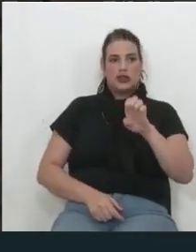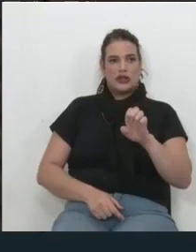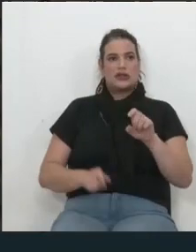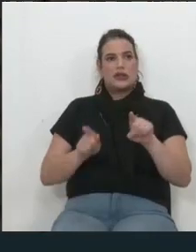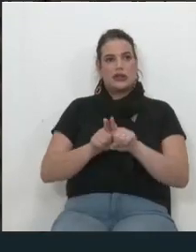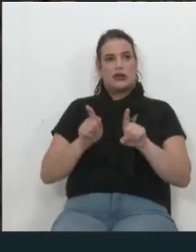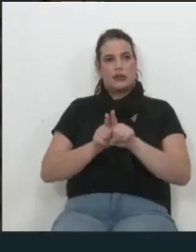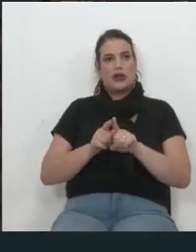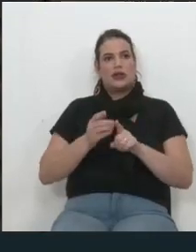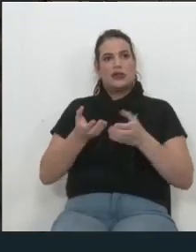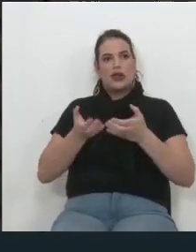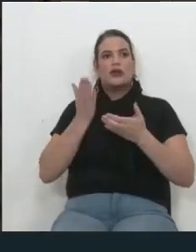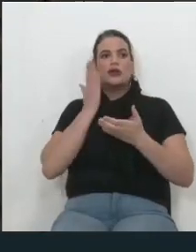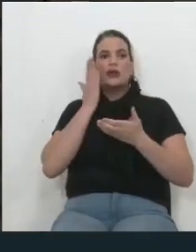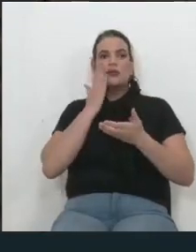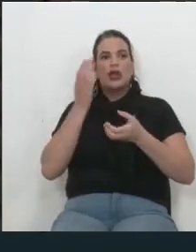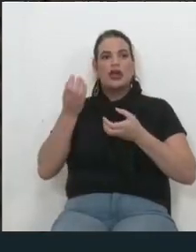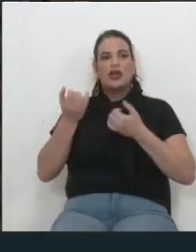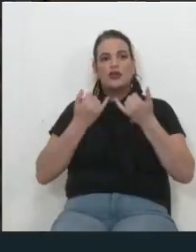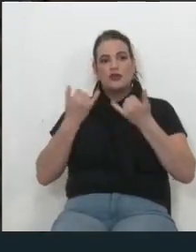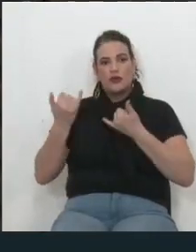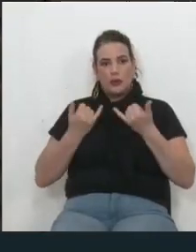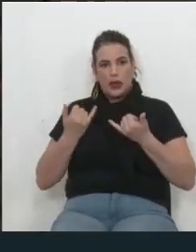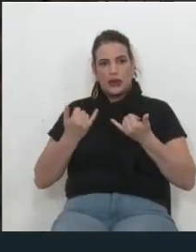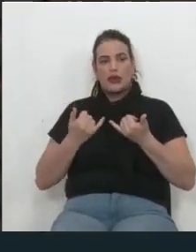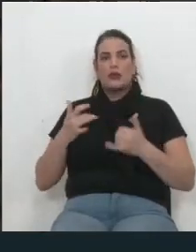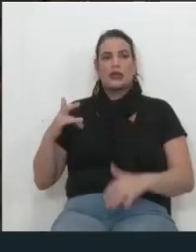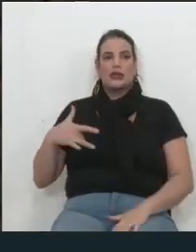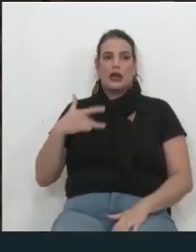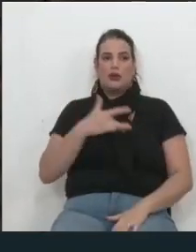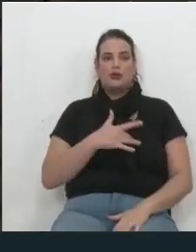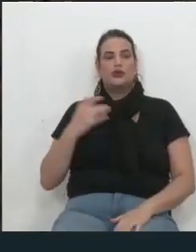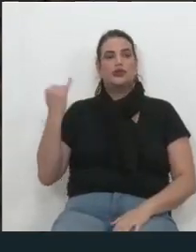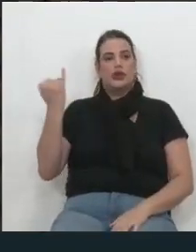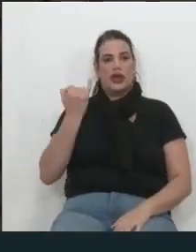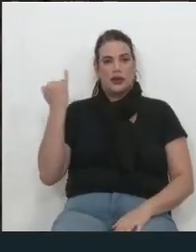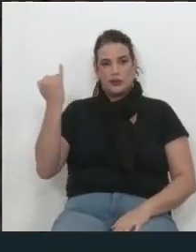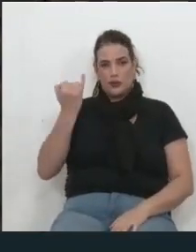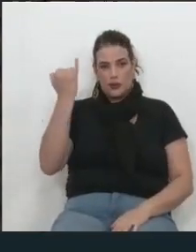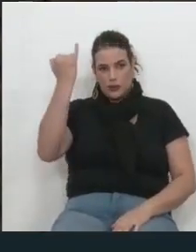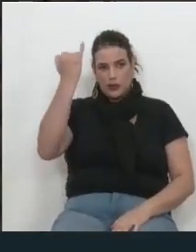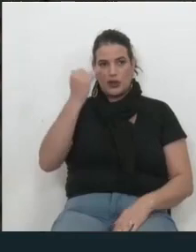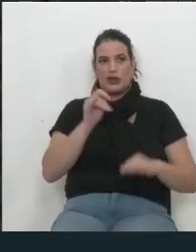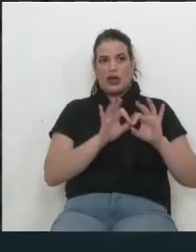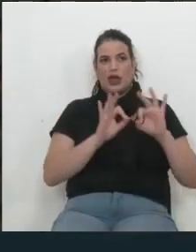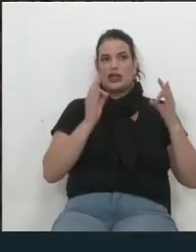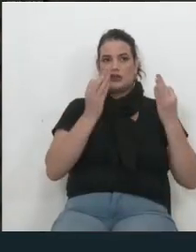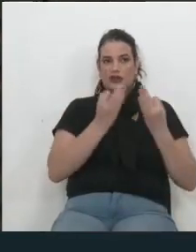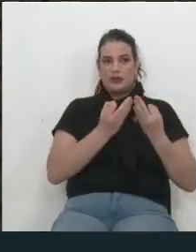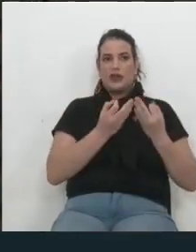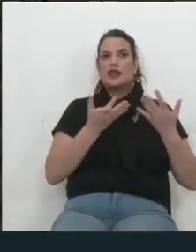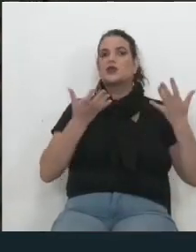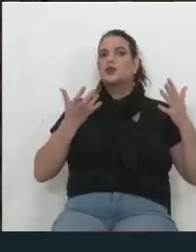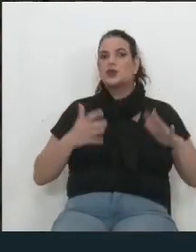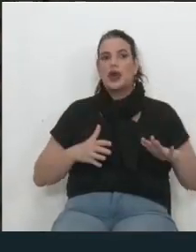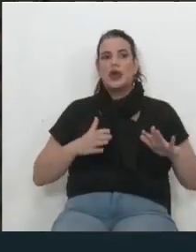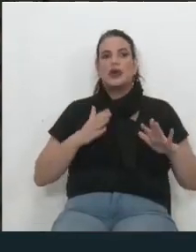as informações. Saúde é fundamental, as famílias não querem saber